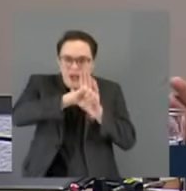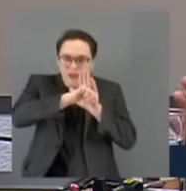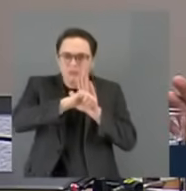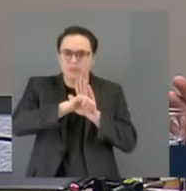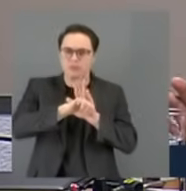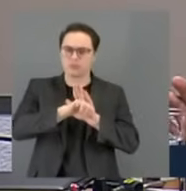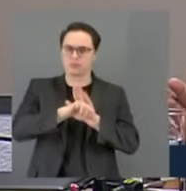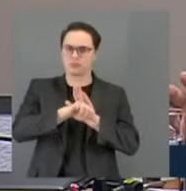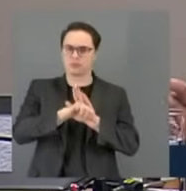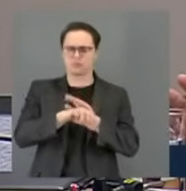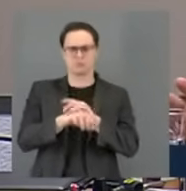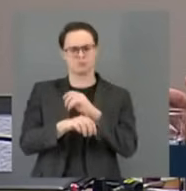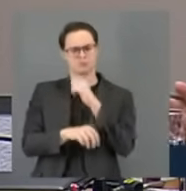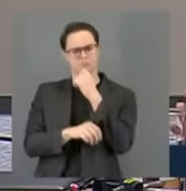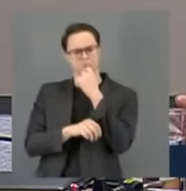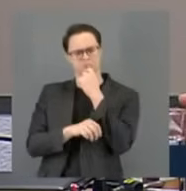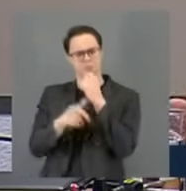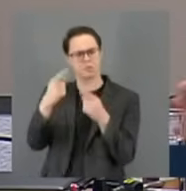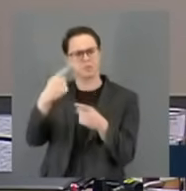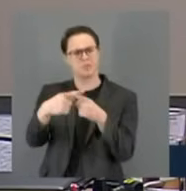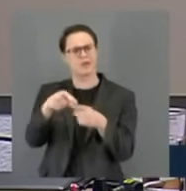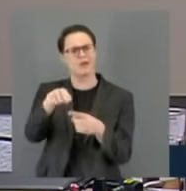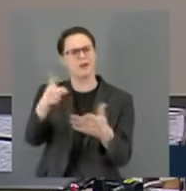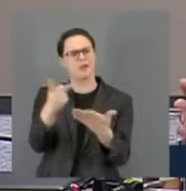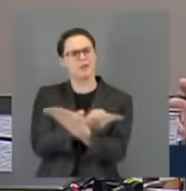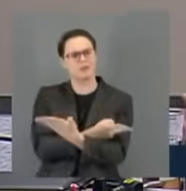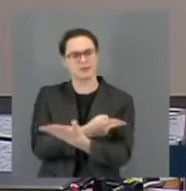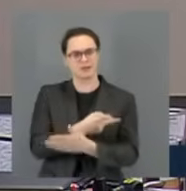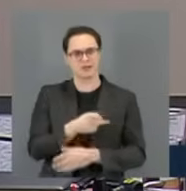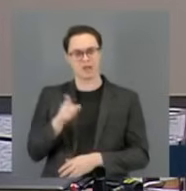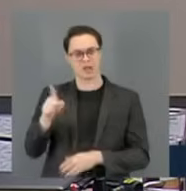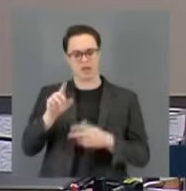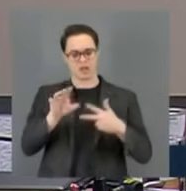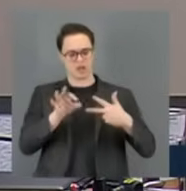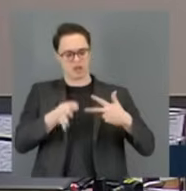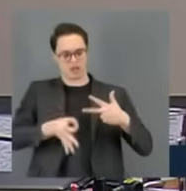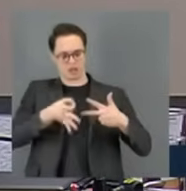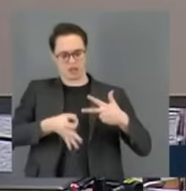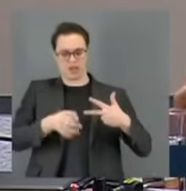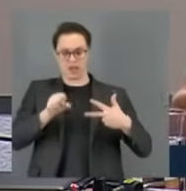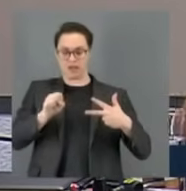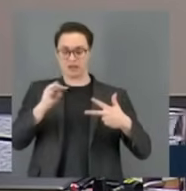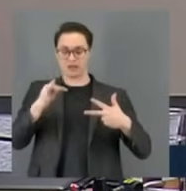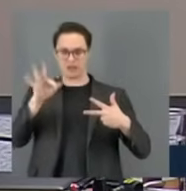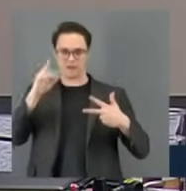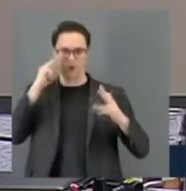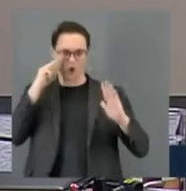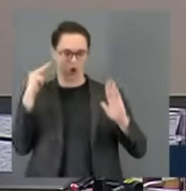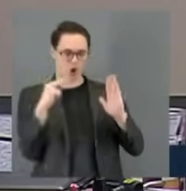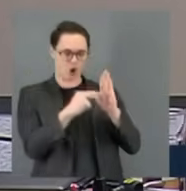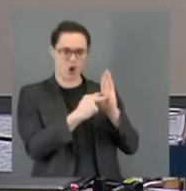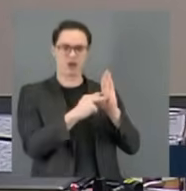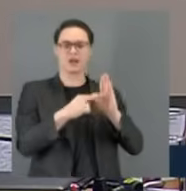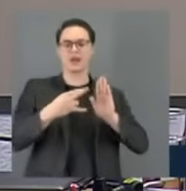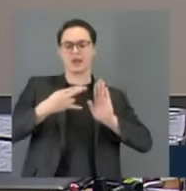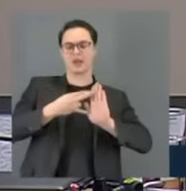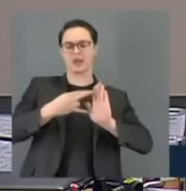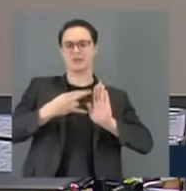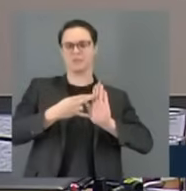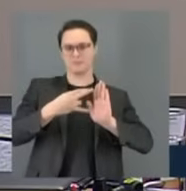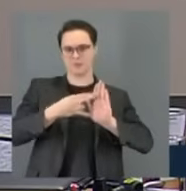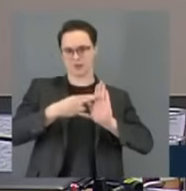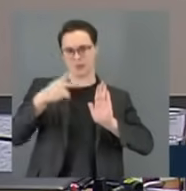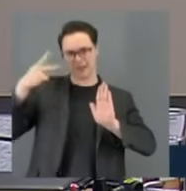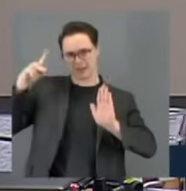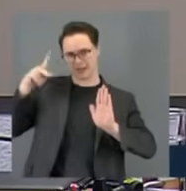causa de uma interpretação feita pelo STF de um artigo do seu regimento interno, o artigo